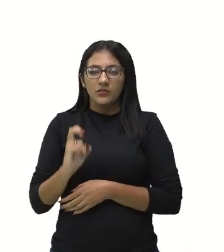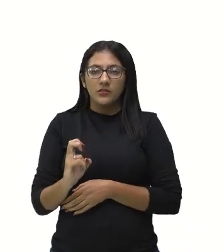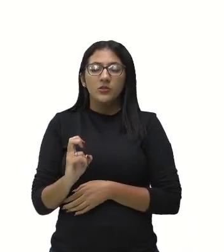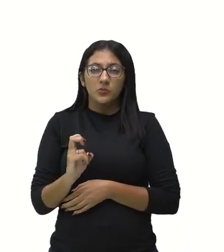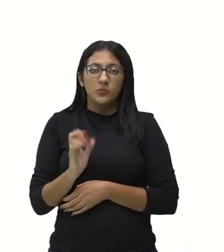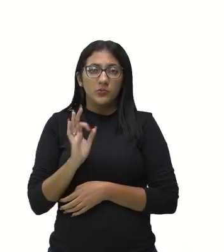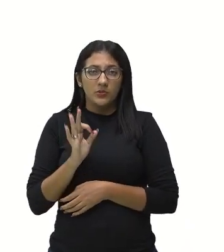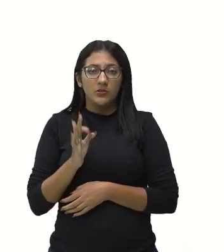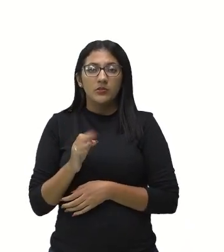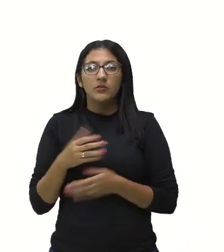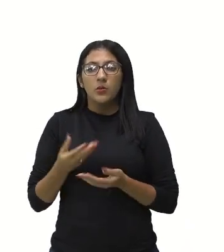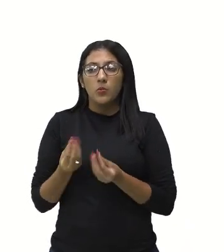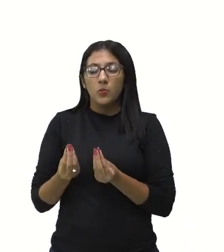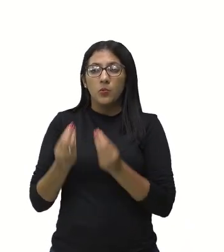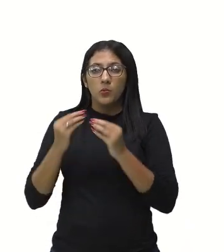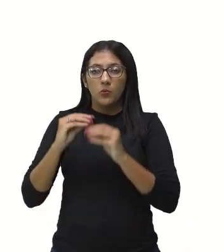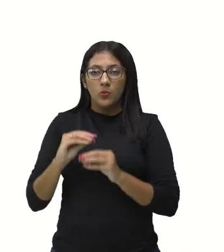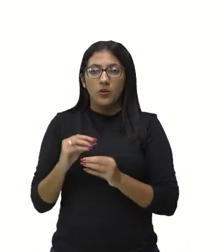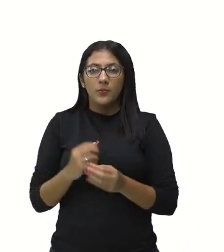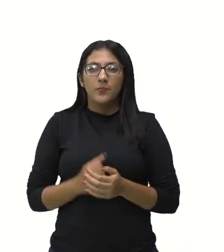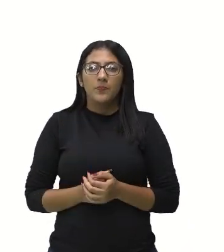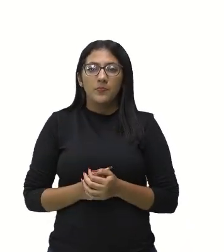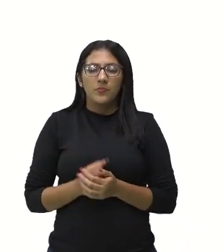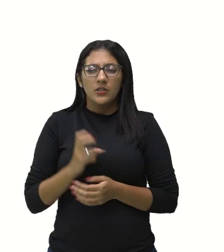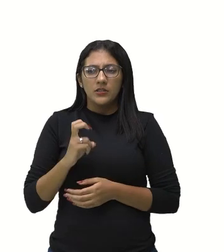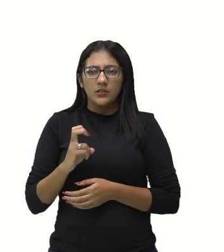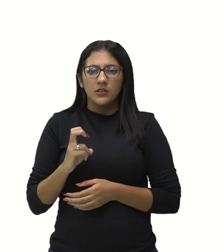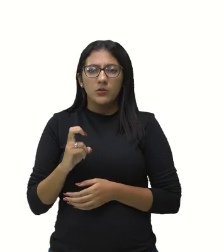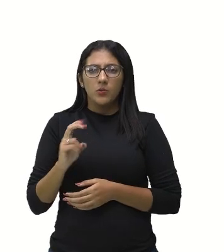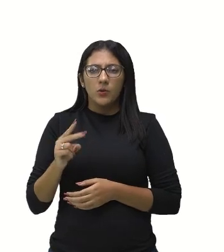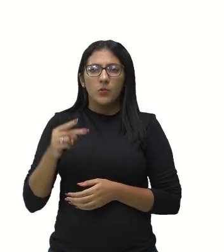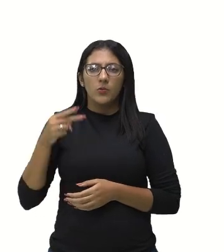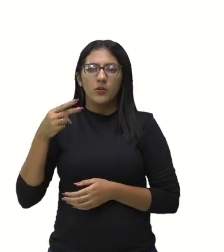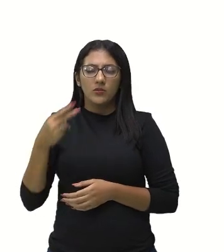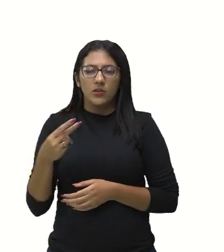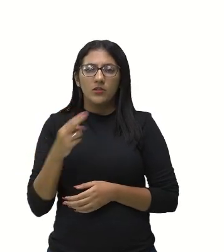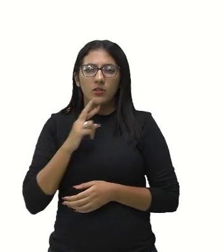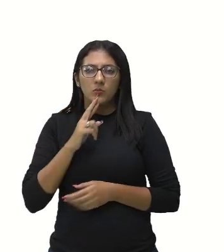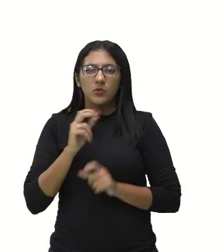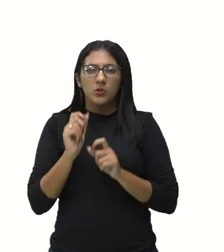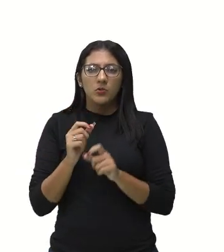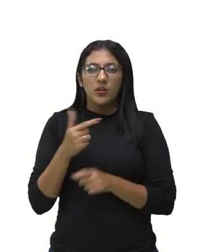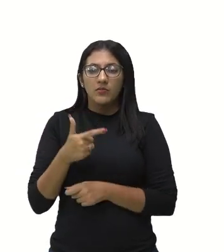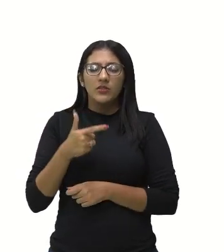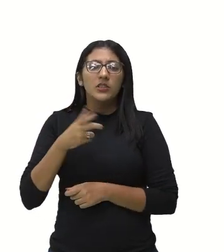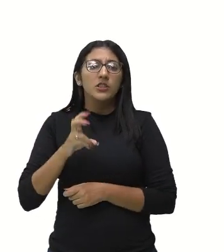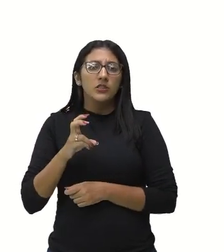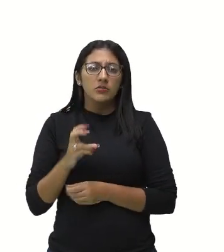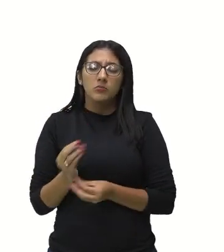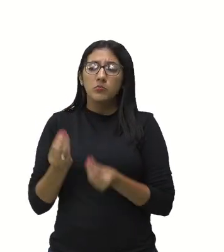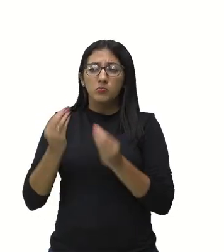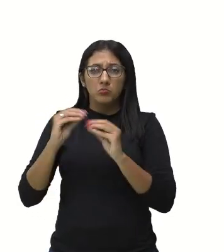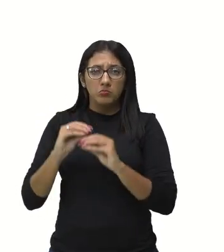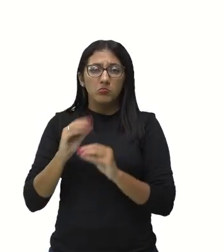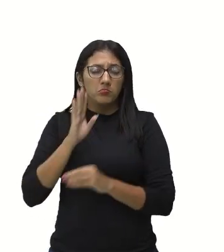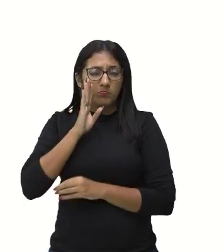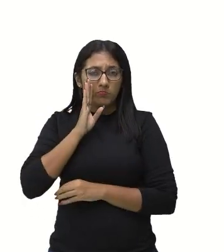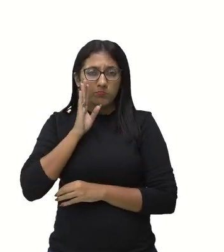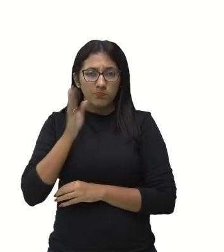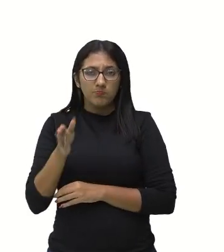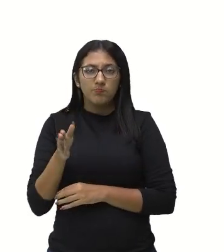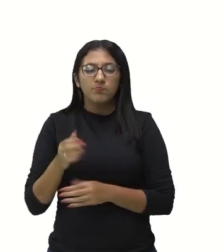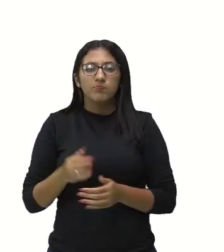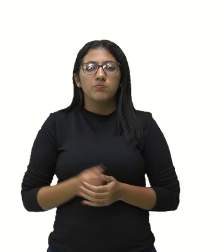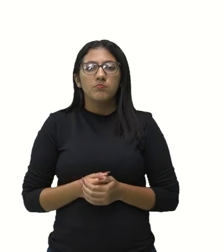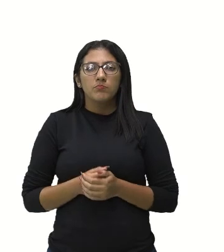que é 5. Então, 5 elevado ao quadrado é igual a 25, já posso até colocar direto aqui,